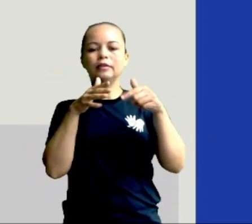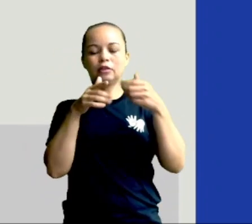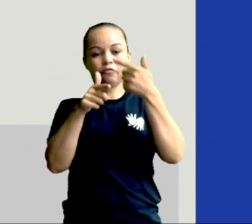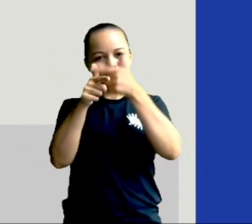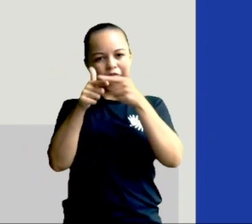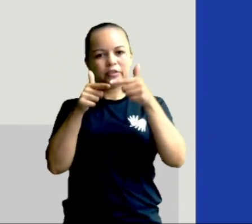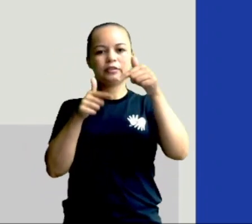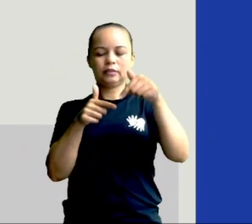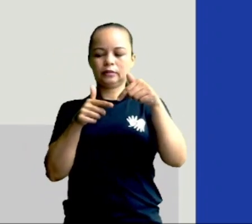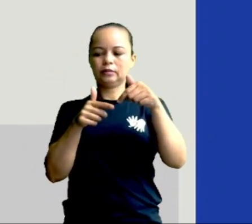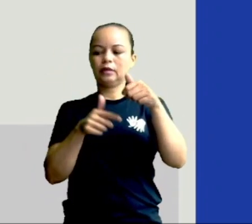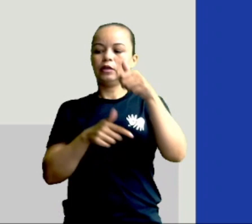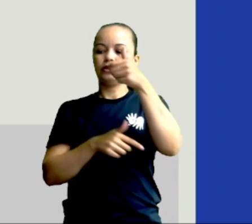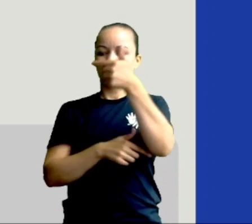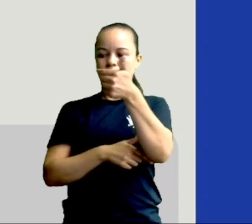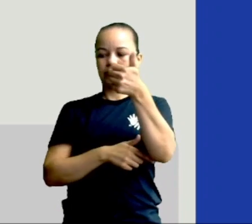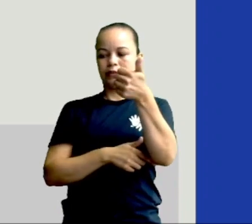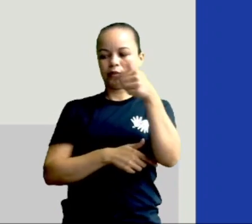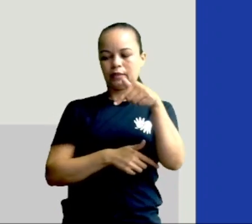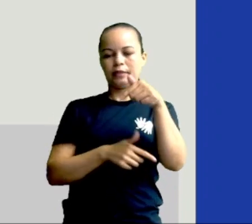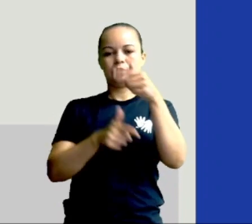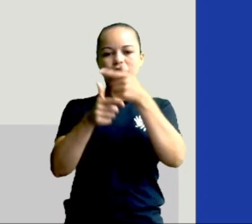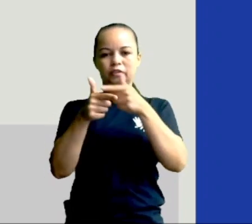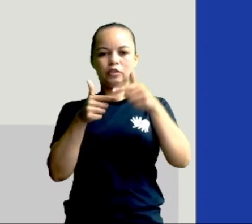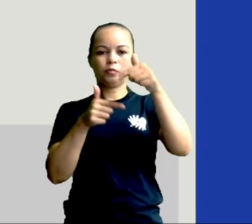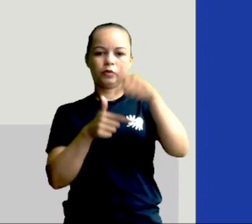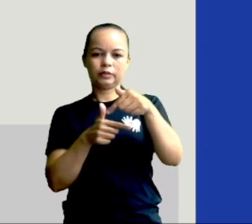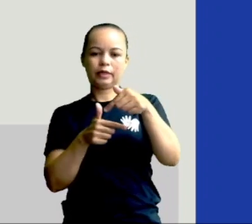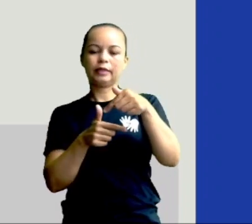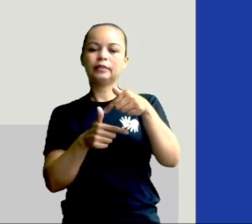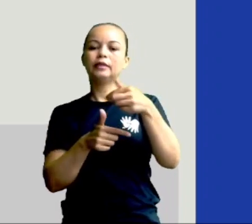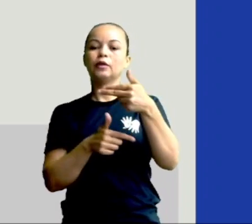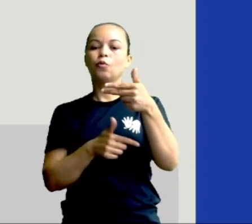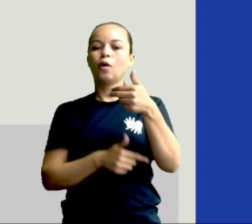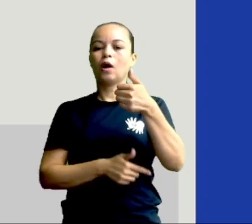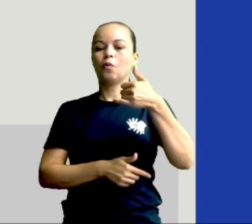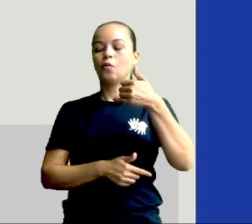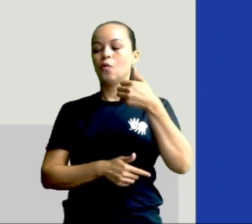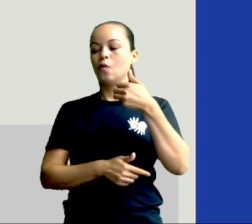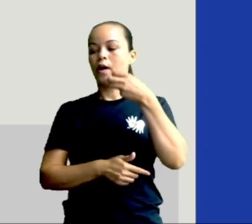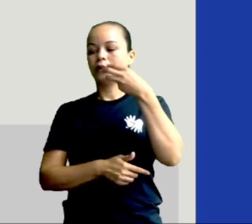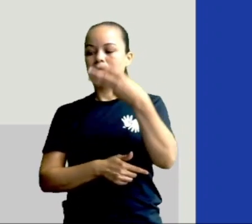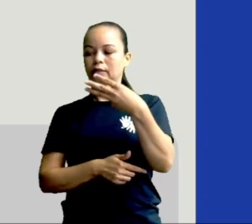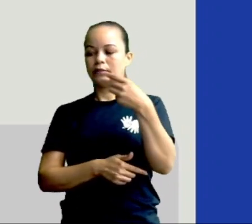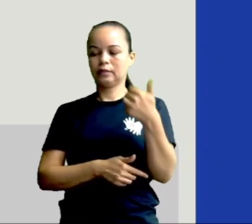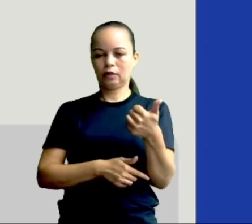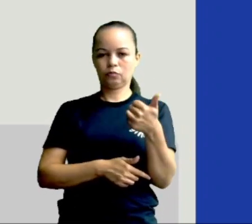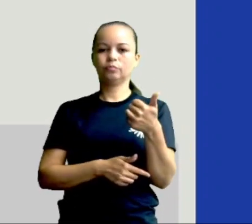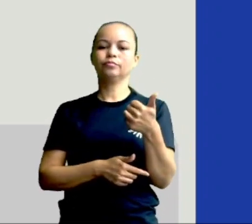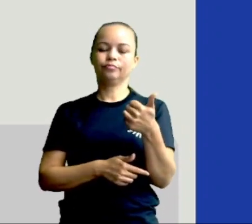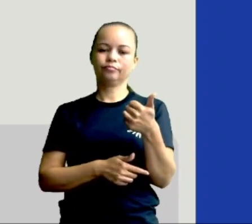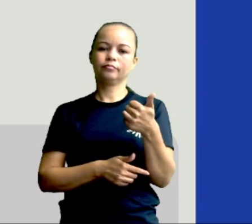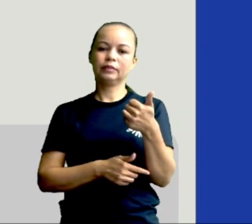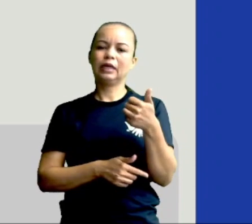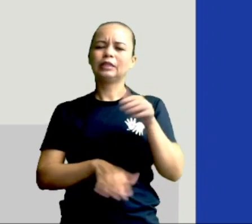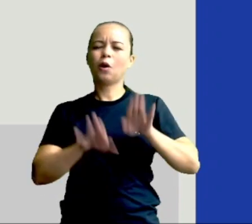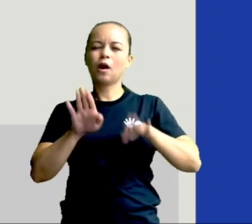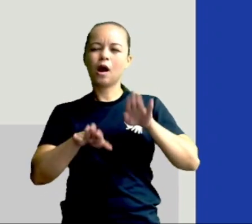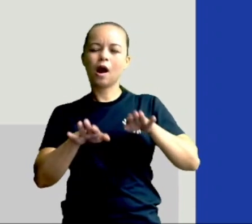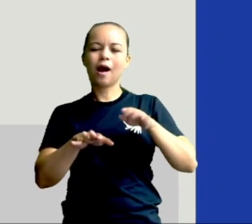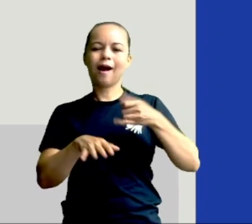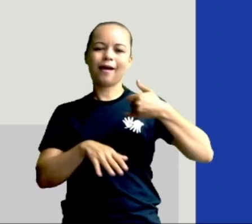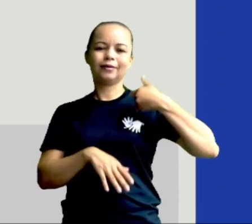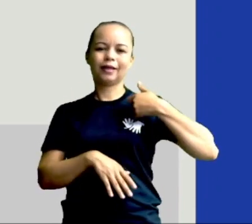7. 217 dividido por 7, 31. Então a média, né, a idade média dos funcionários desse